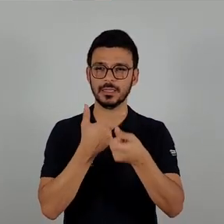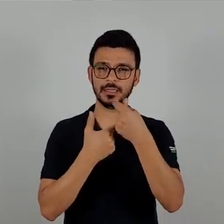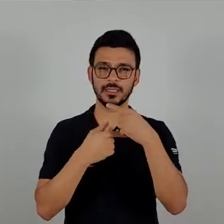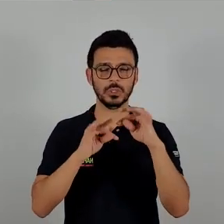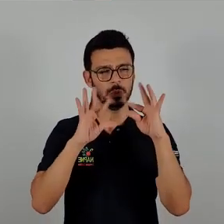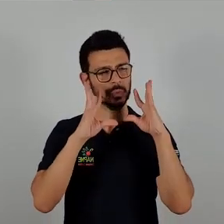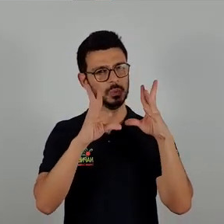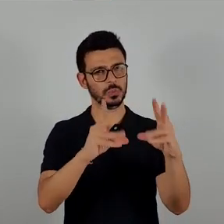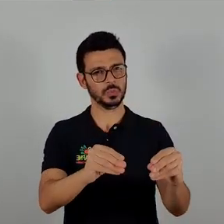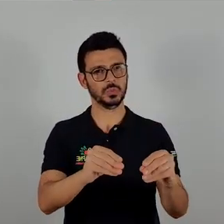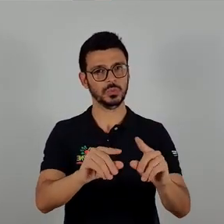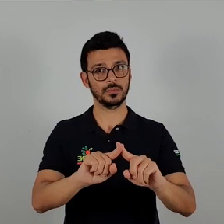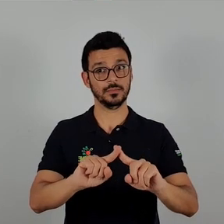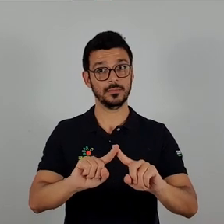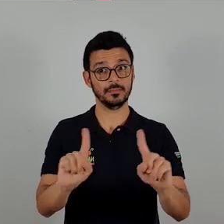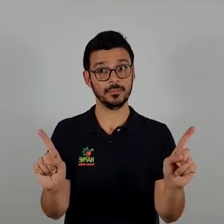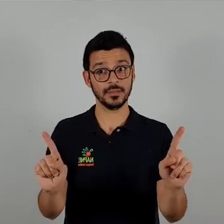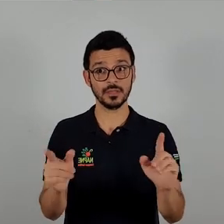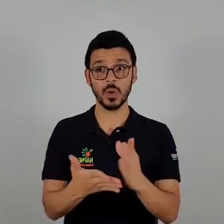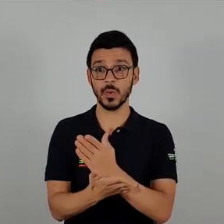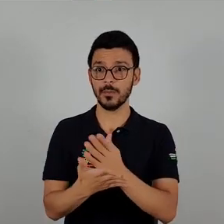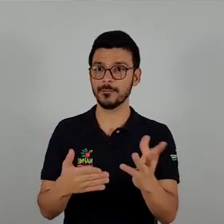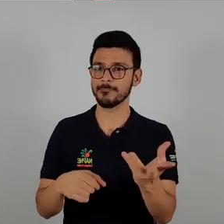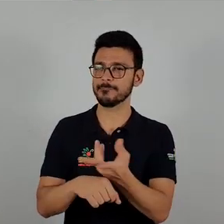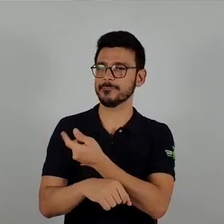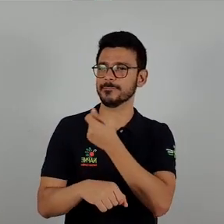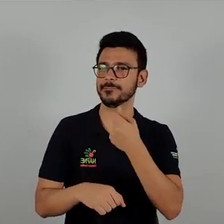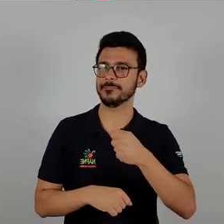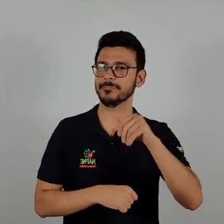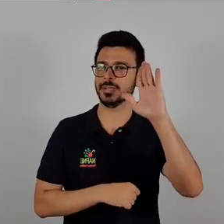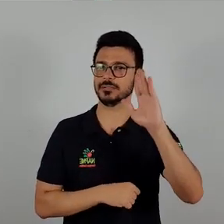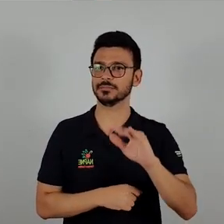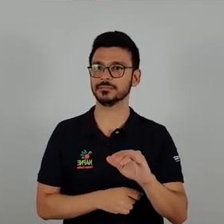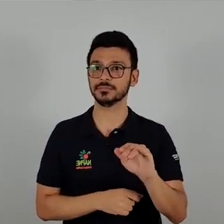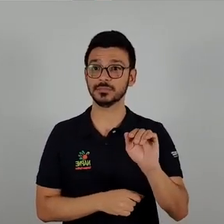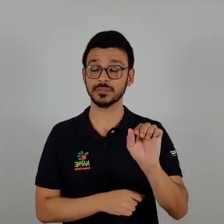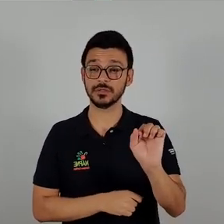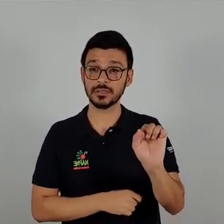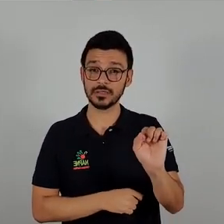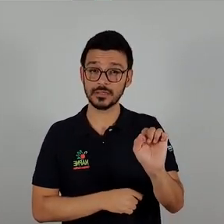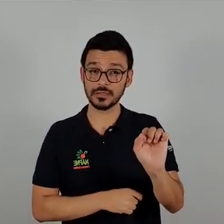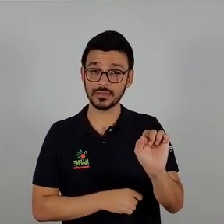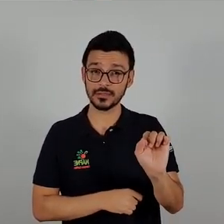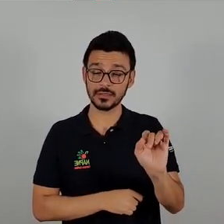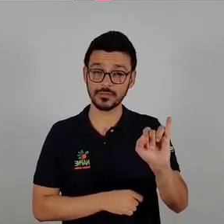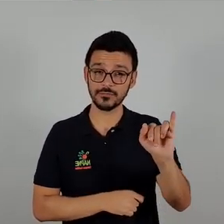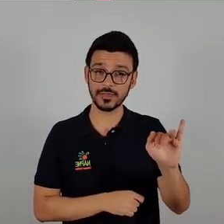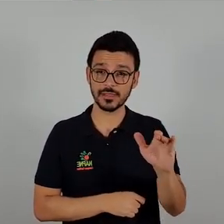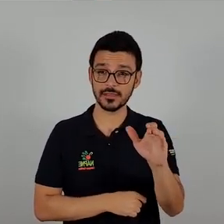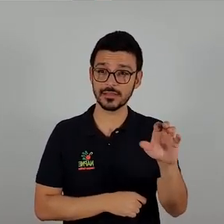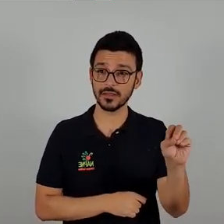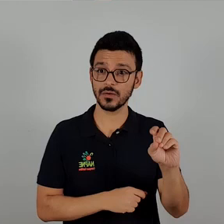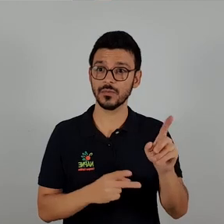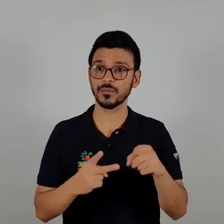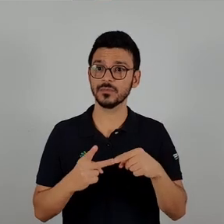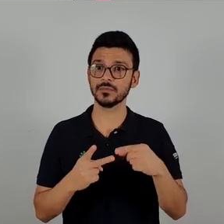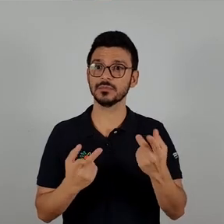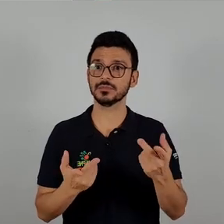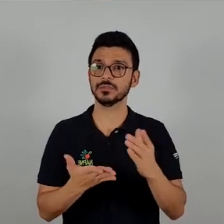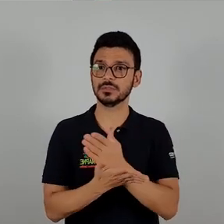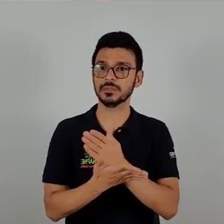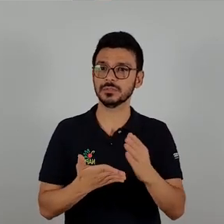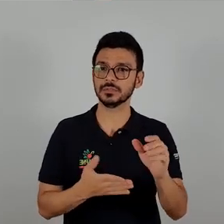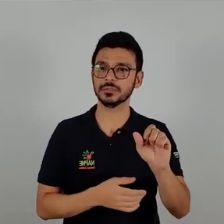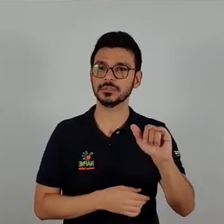de sinomose que você perde ele lá? Se não fica cheio de sequela depois. Se tratar logo no começo com a fitoterapia chinesa, cura, né?